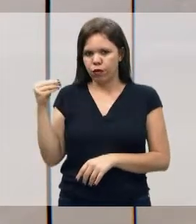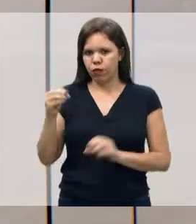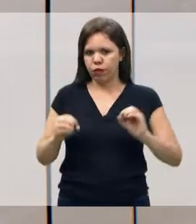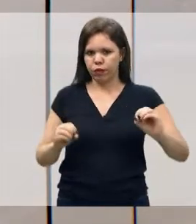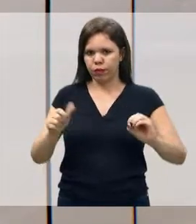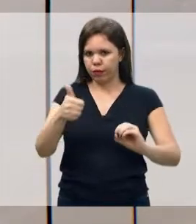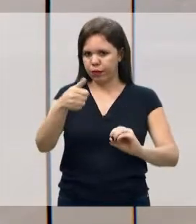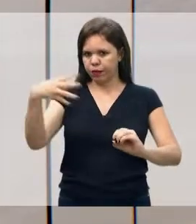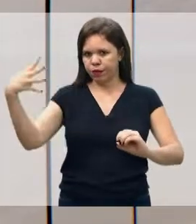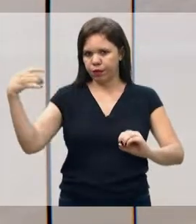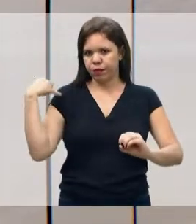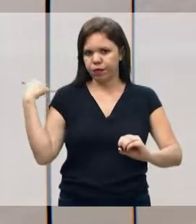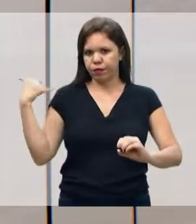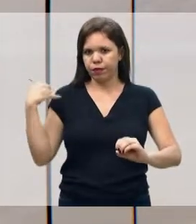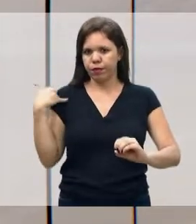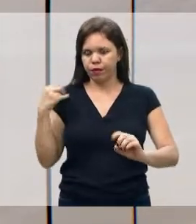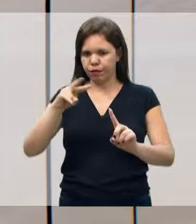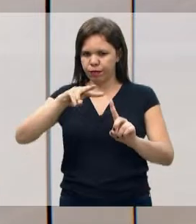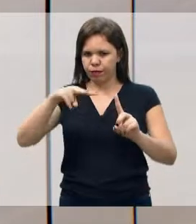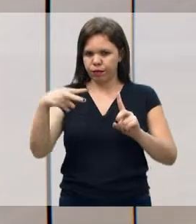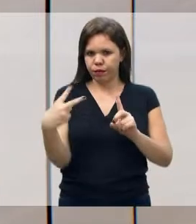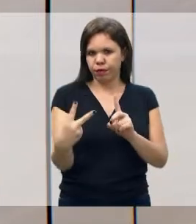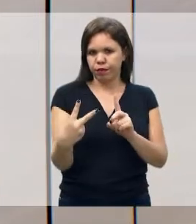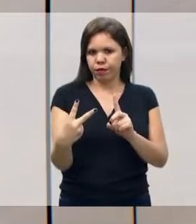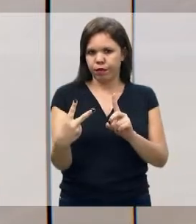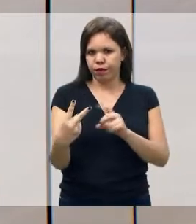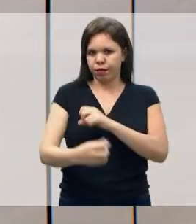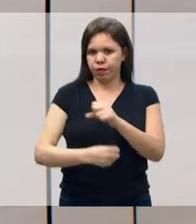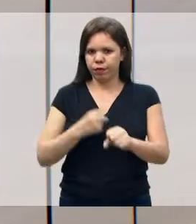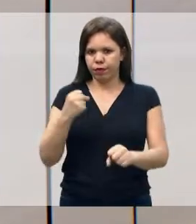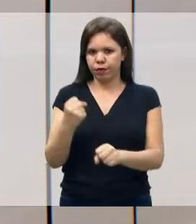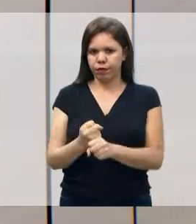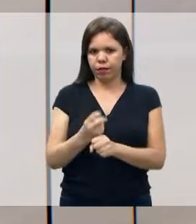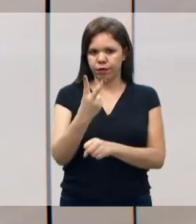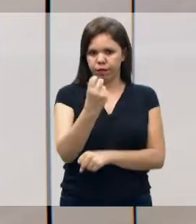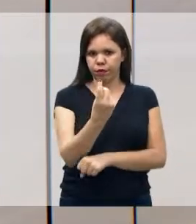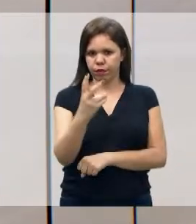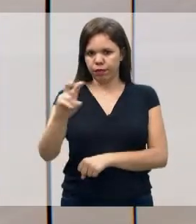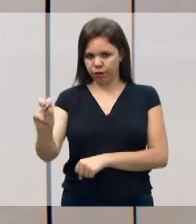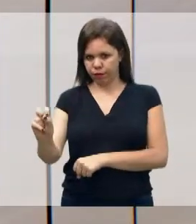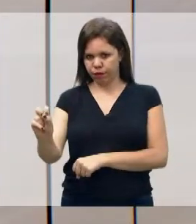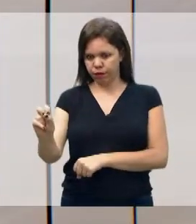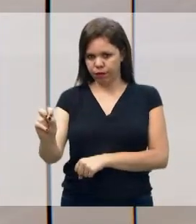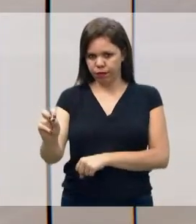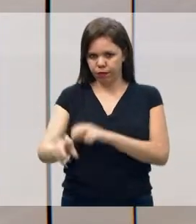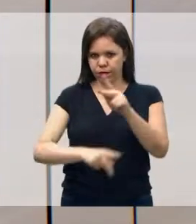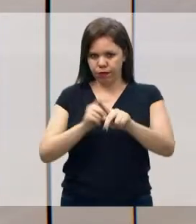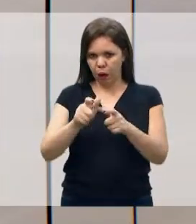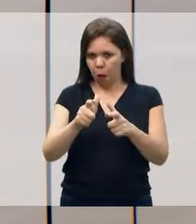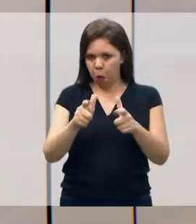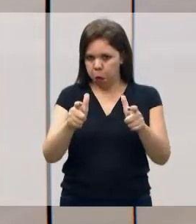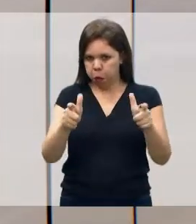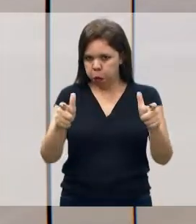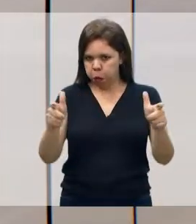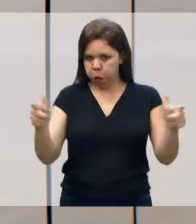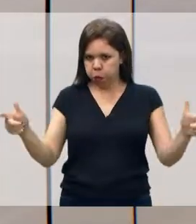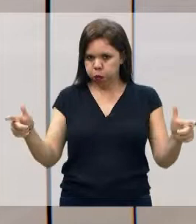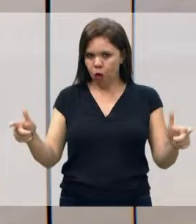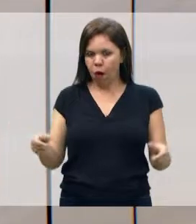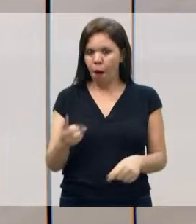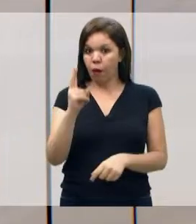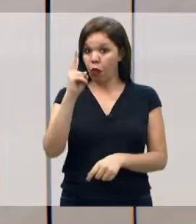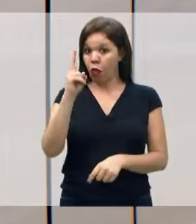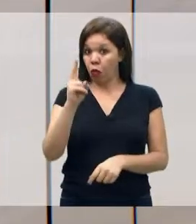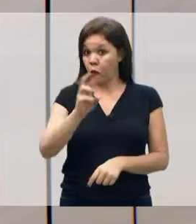0 a 14 anos. E a expectativa é que no ano de 2050 a população idosa chegue a